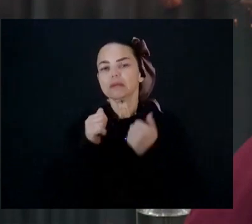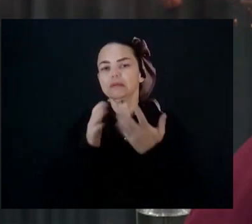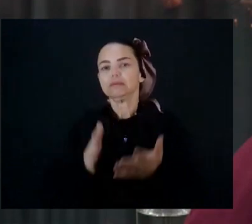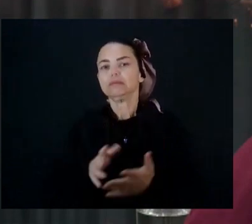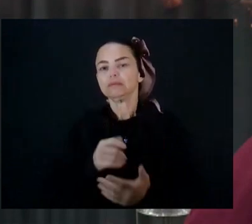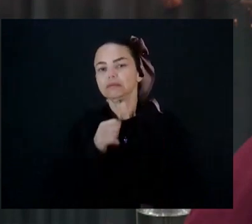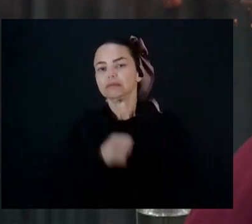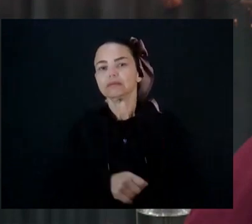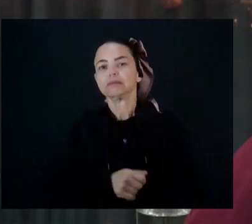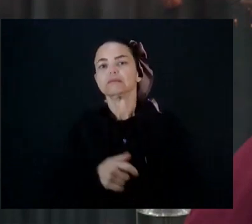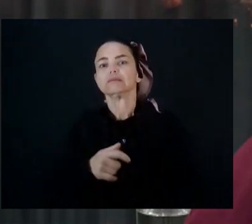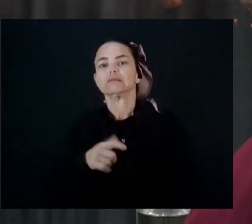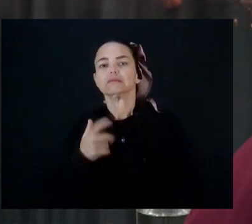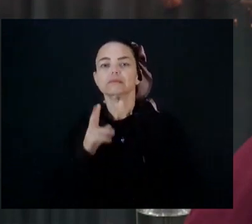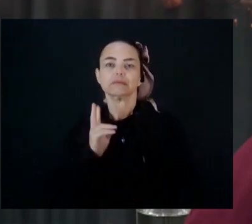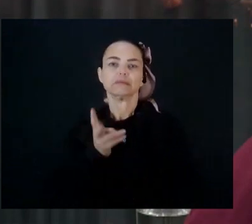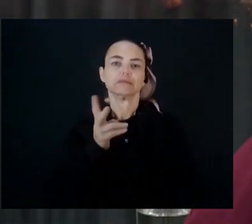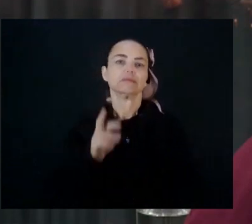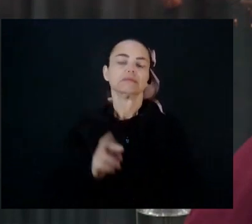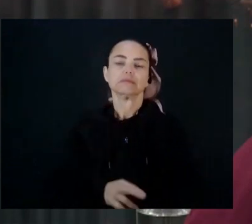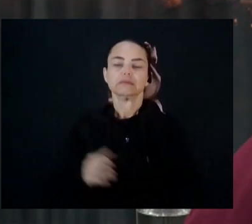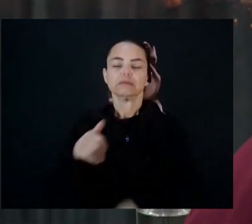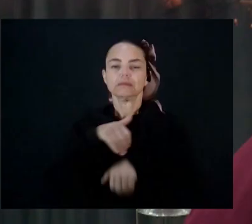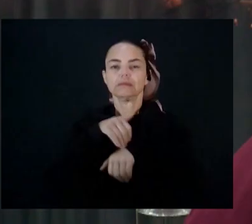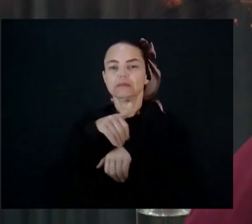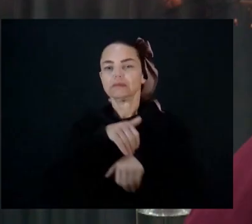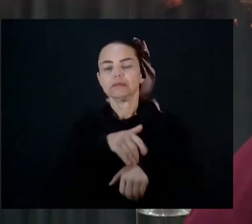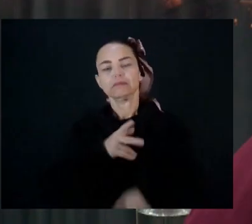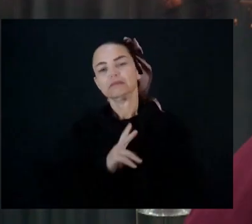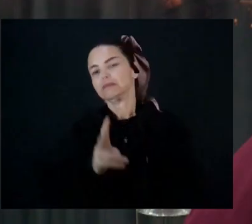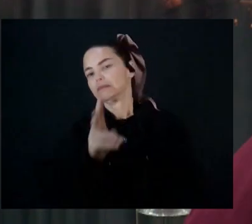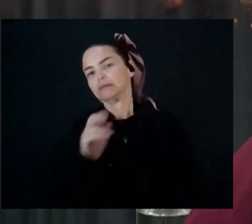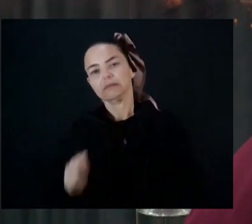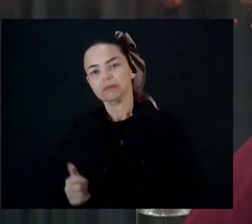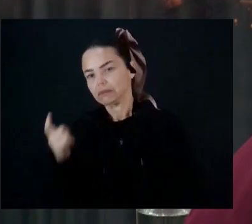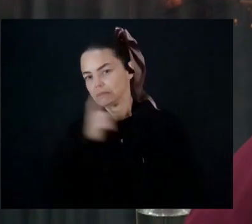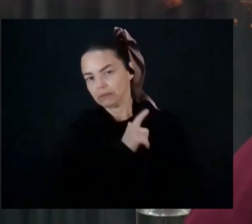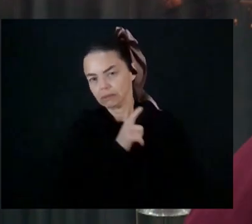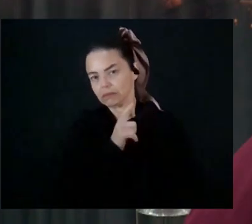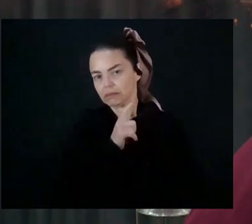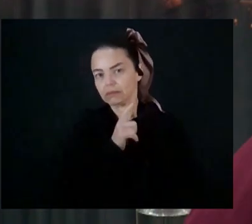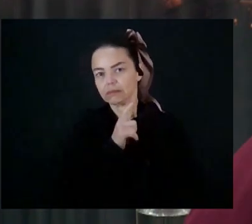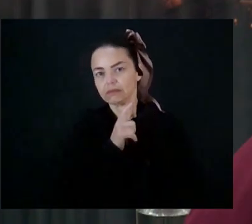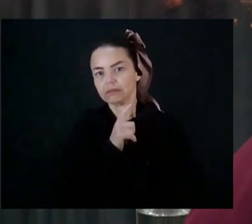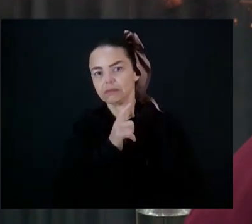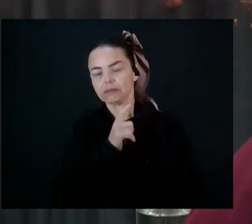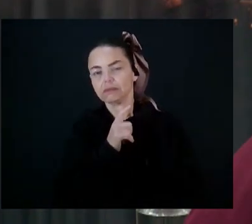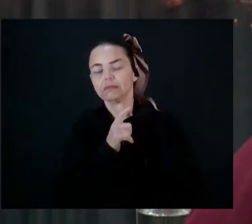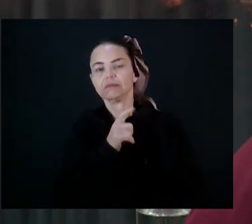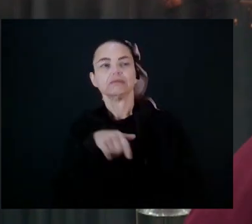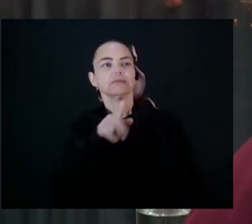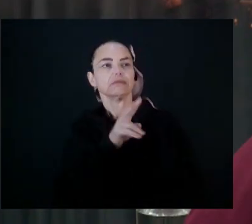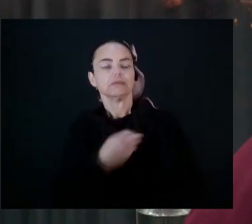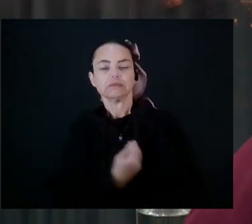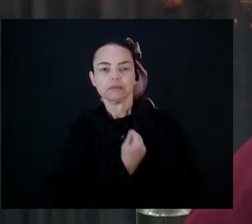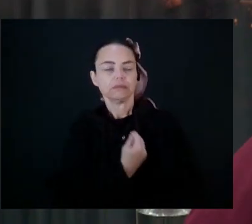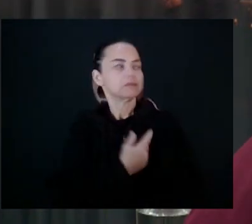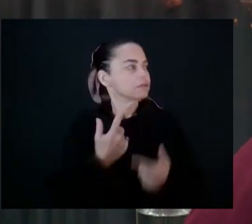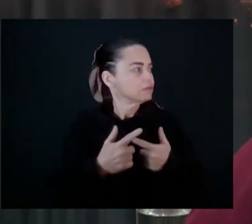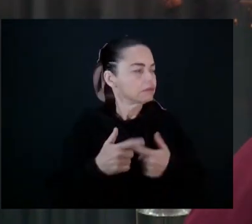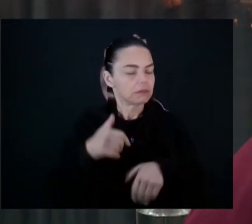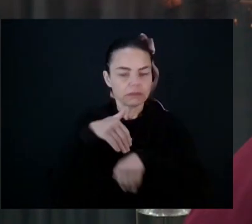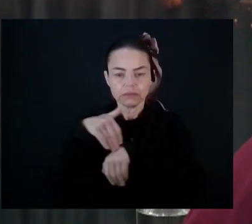ainda relacionado à culpa dentro. Sim. Nem sempre esse indivíduo consegue ir para a vida, né? Porque a culpa é